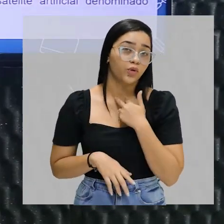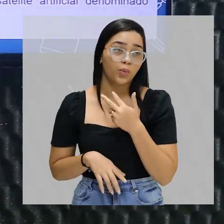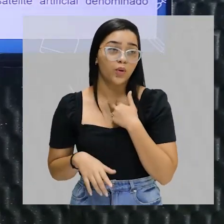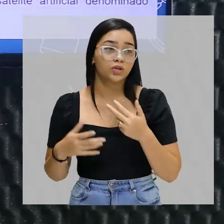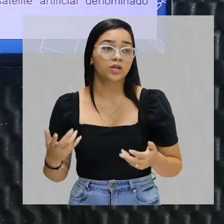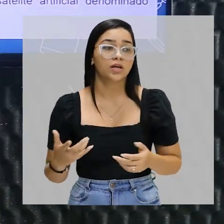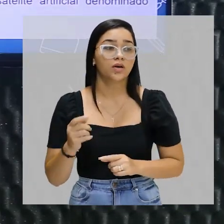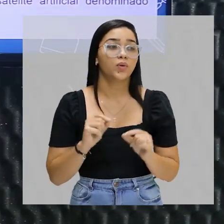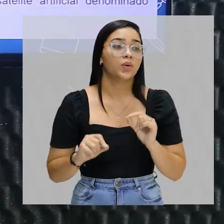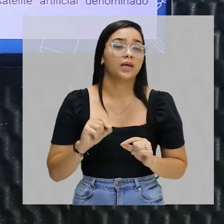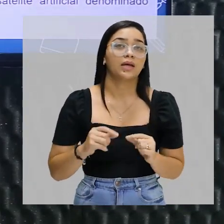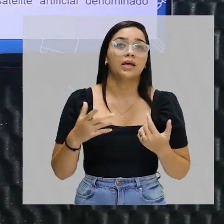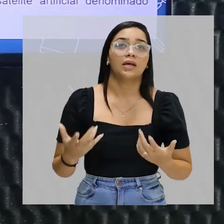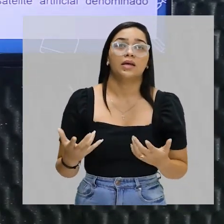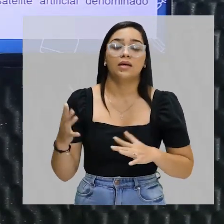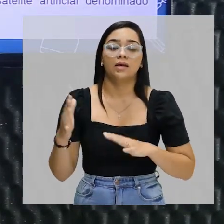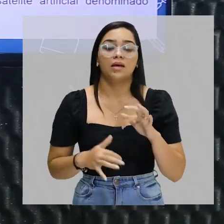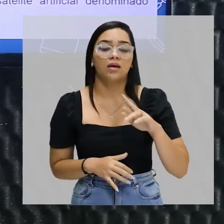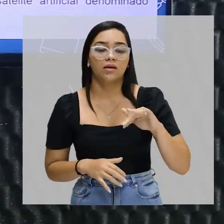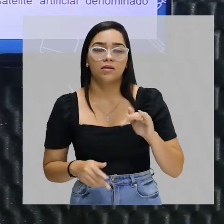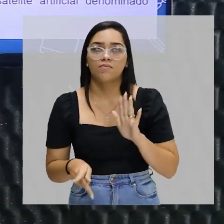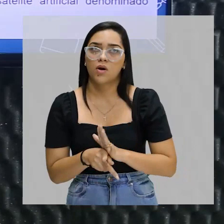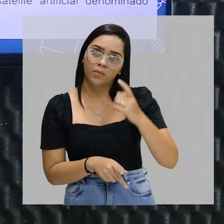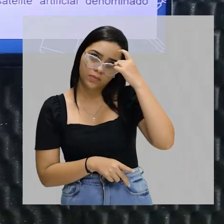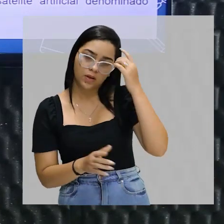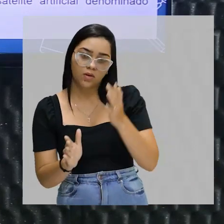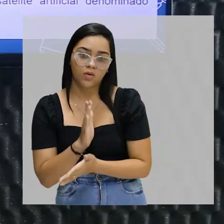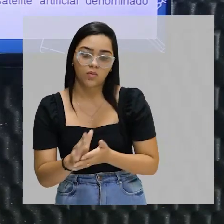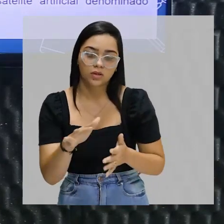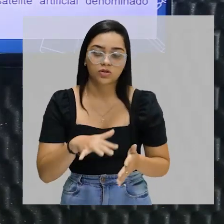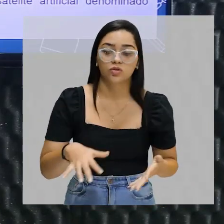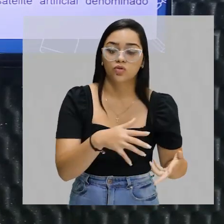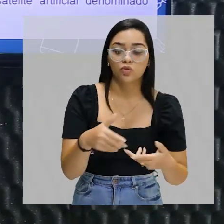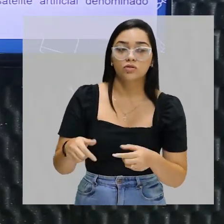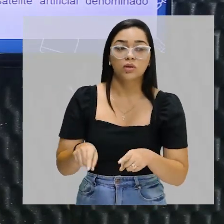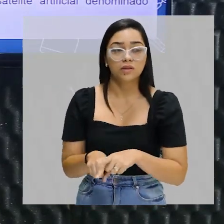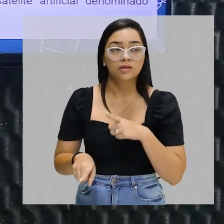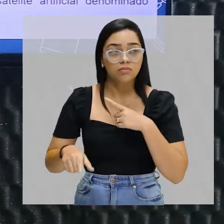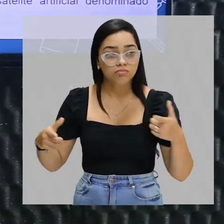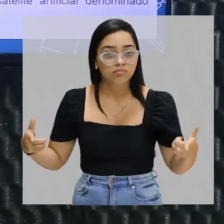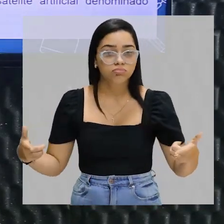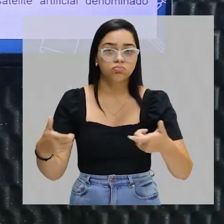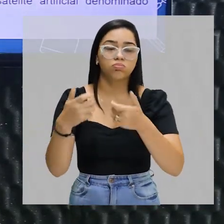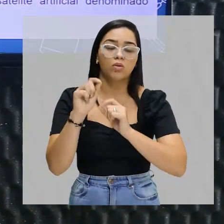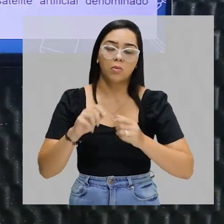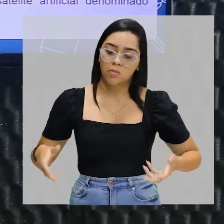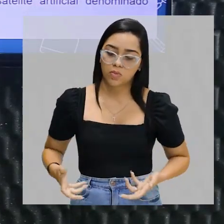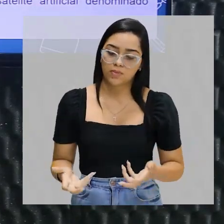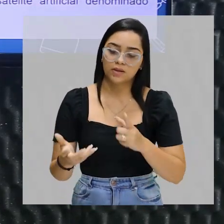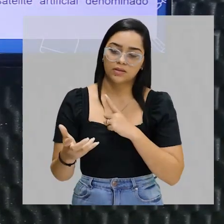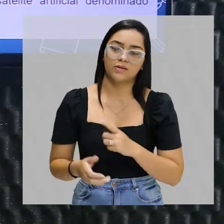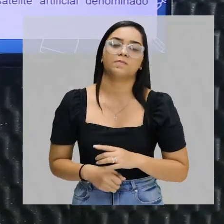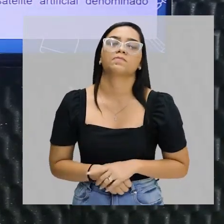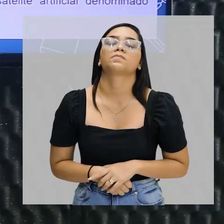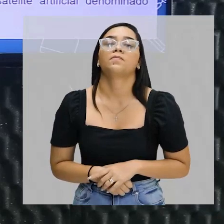chegar e dizer que a Guerra Fria ela só ocorreu no campo das ideias e algumas regiões do planeta ocorreu o conflito direto motivado por essa